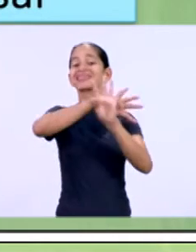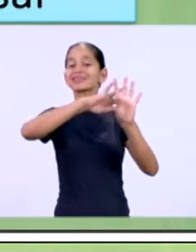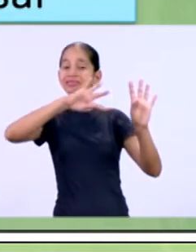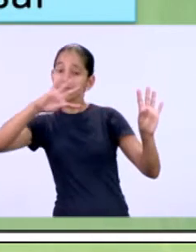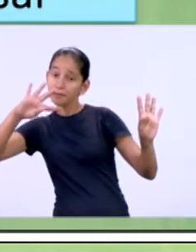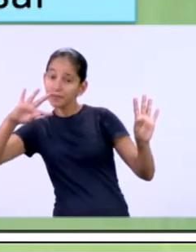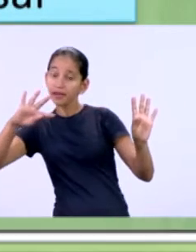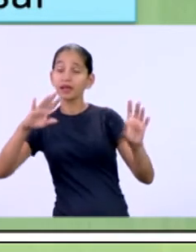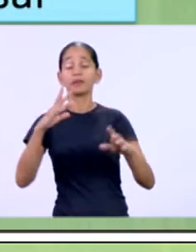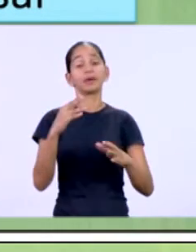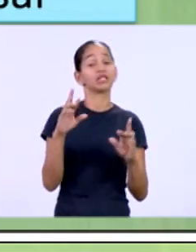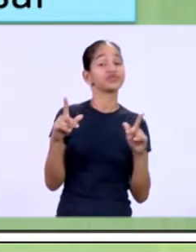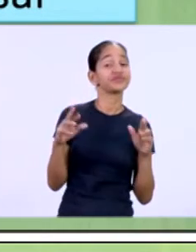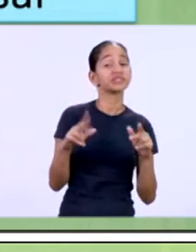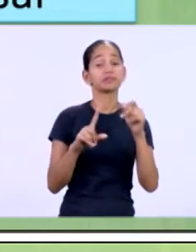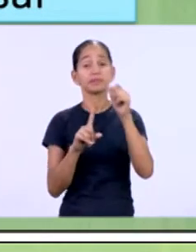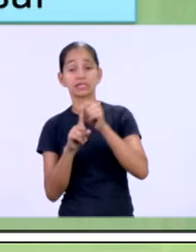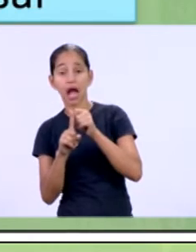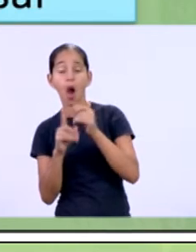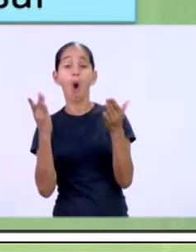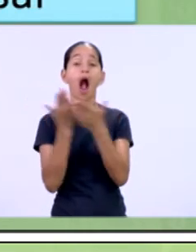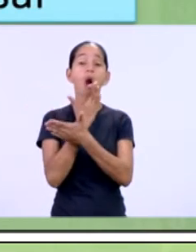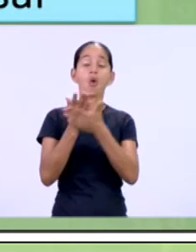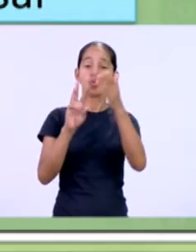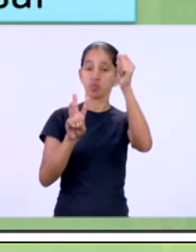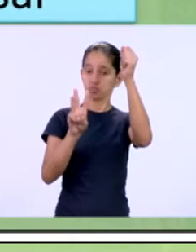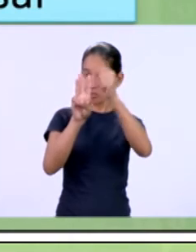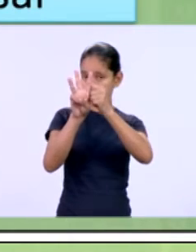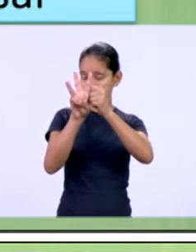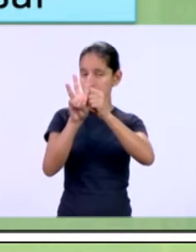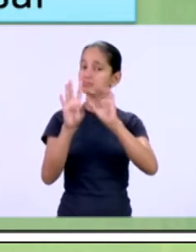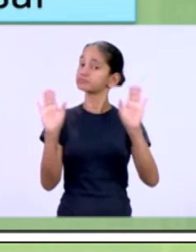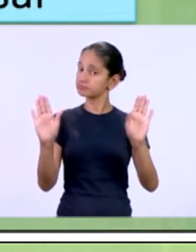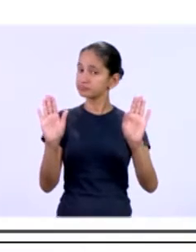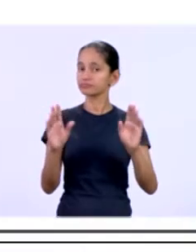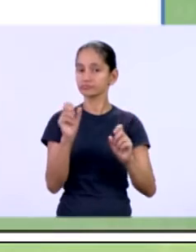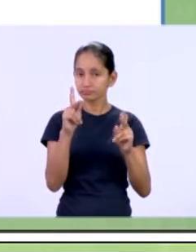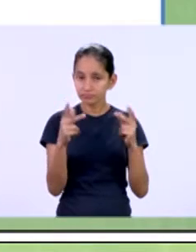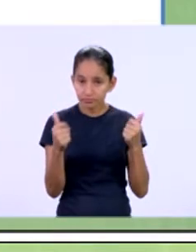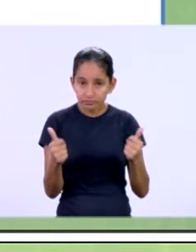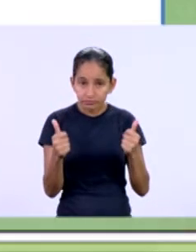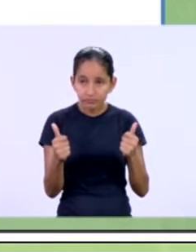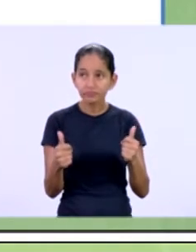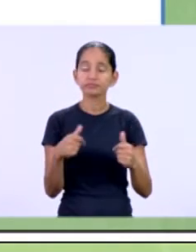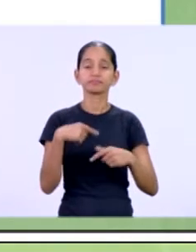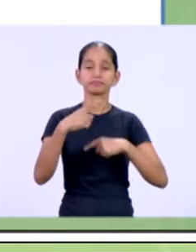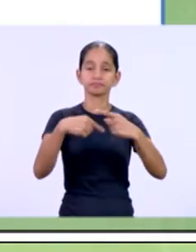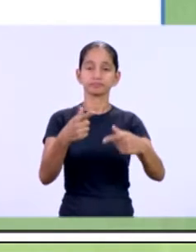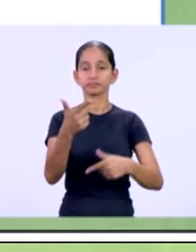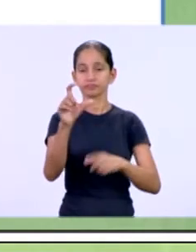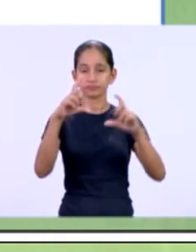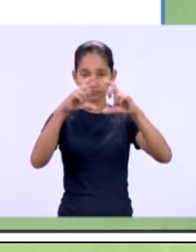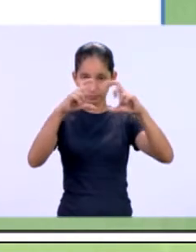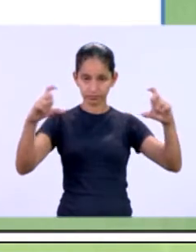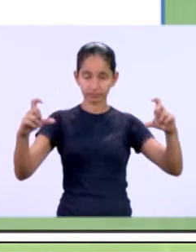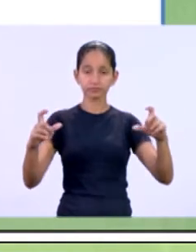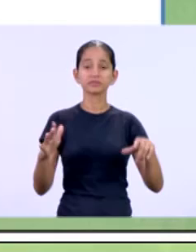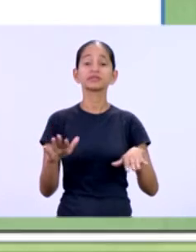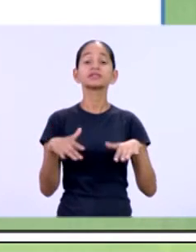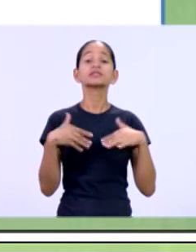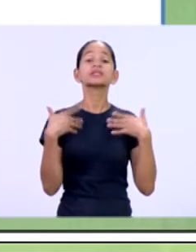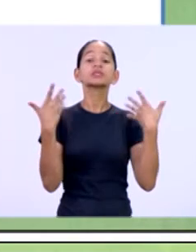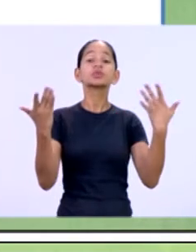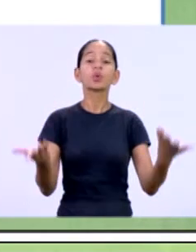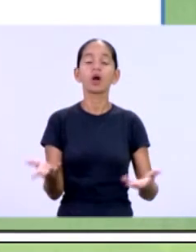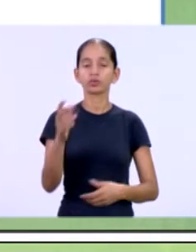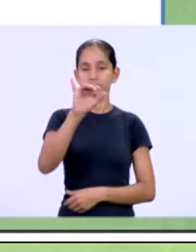esse é mensal, COFINS 3%, este também é mensal. Beleza? Vamos lá? E o cálculo do